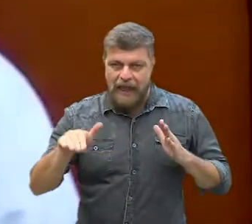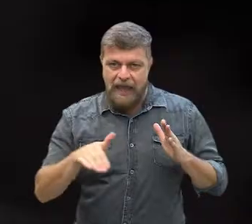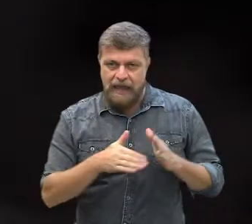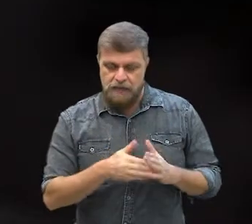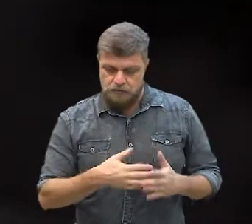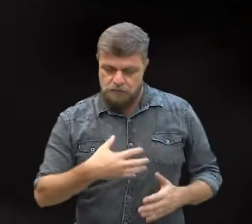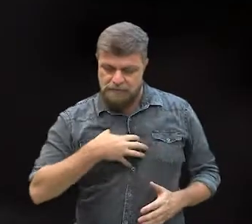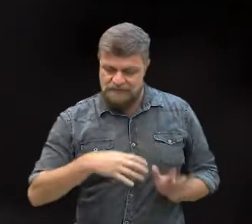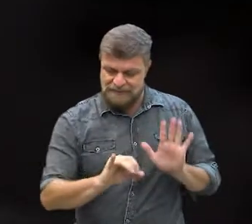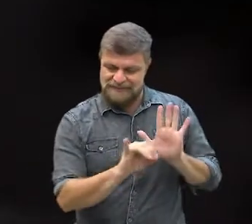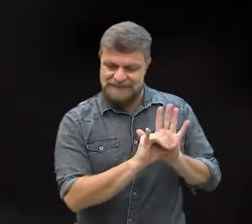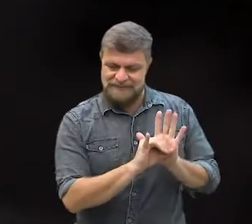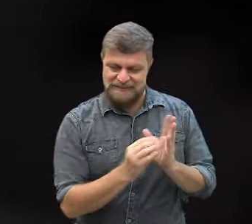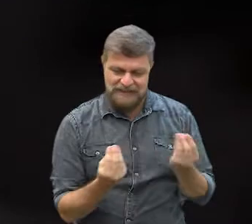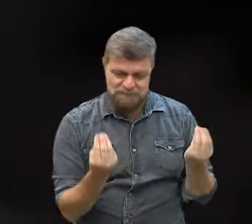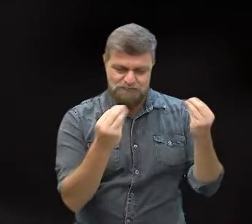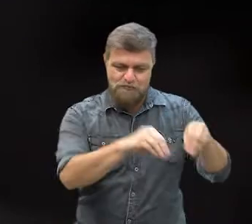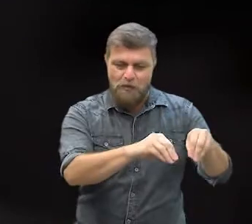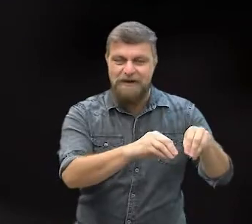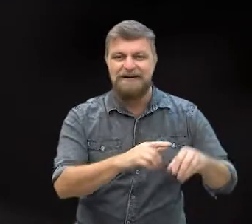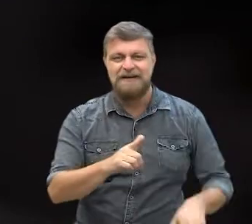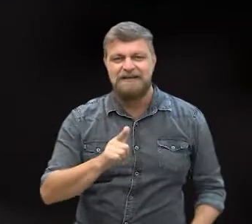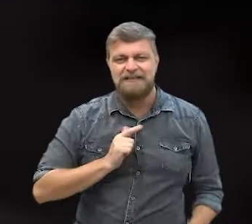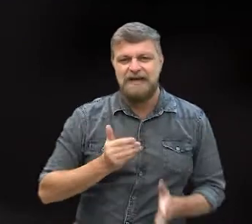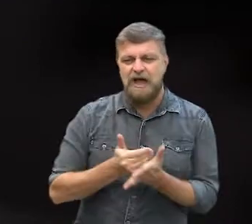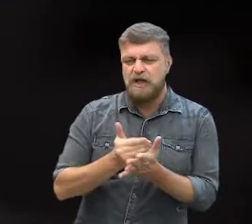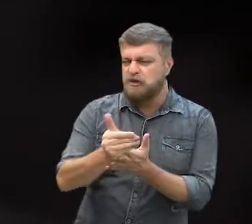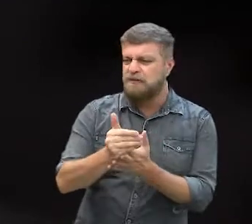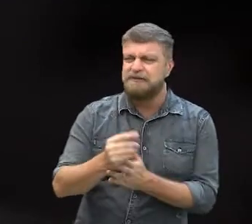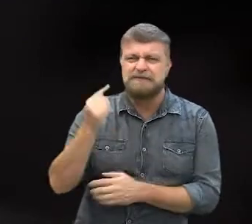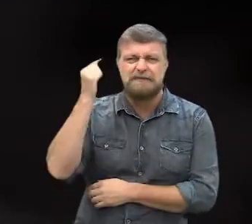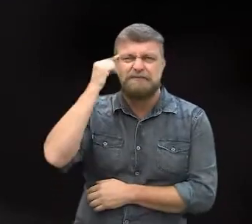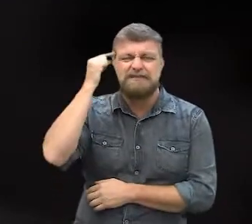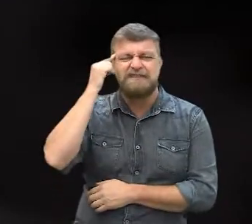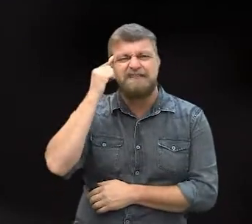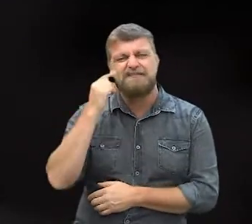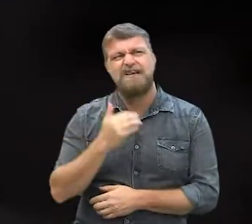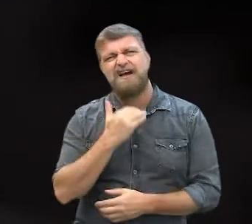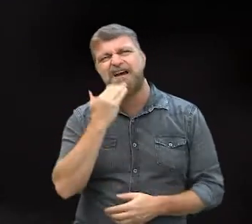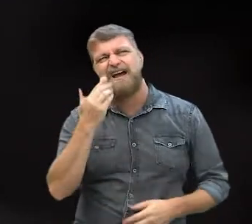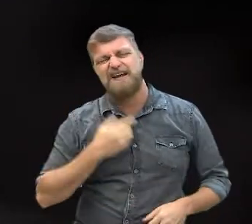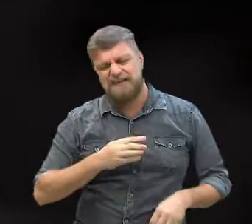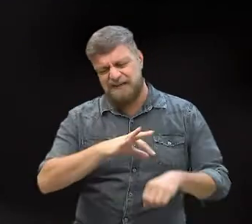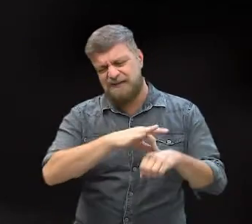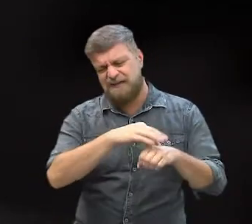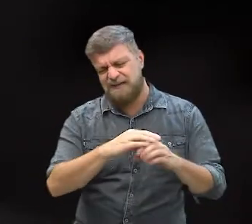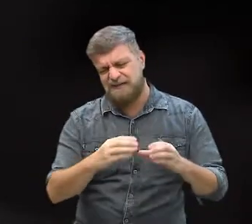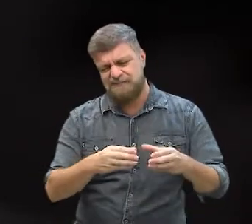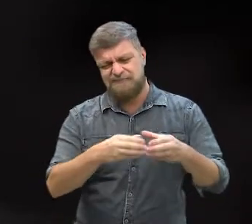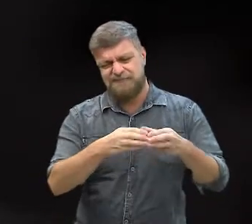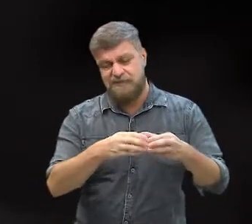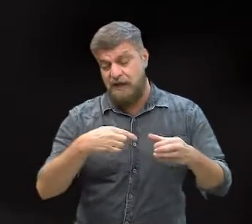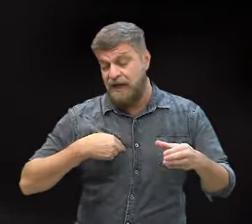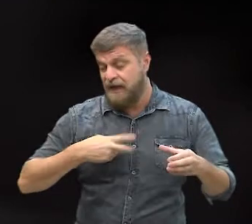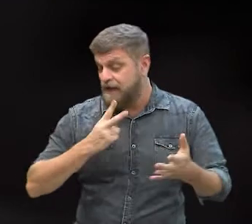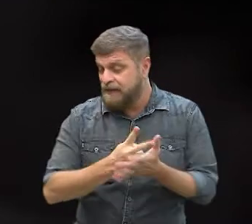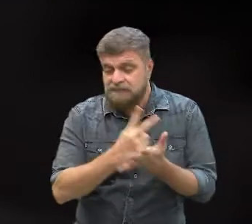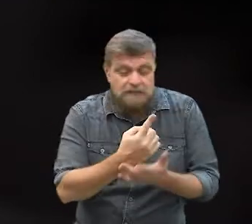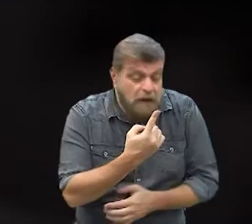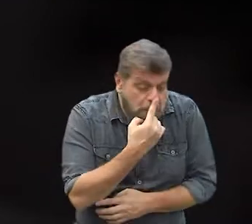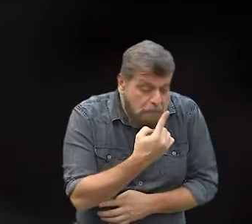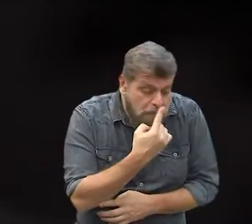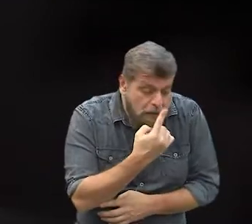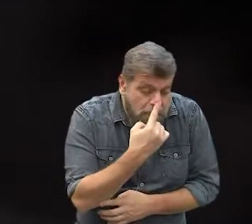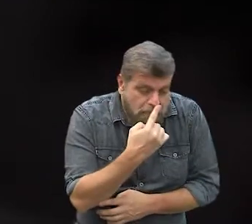dentro. Ou seja, no início você pensava assim, Hambúrguer não é aquela coisa, eu sempre gostei